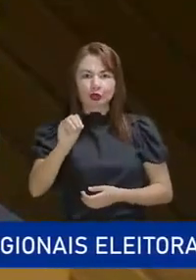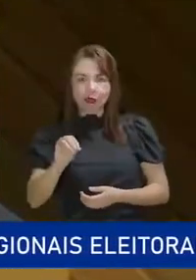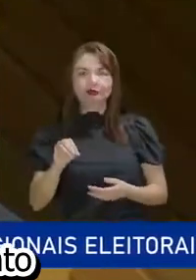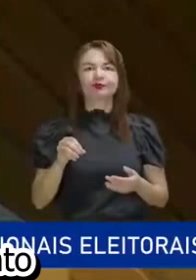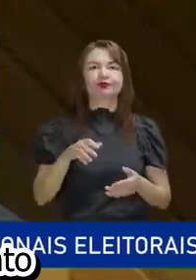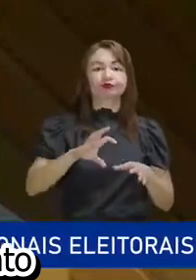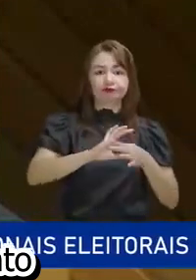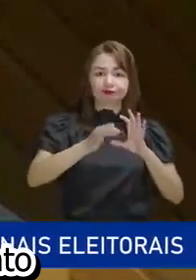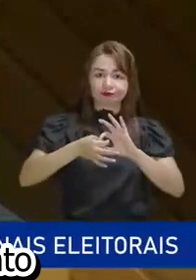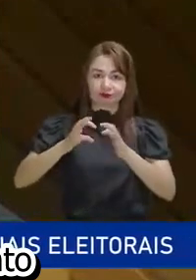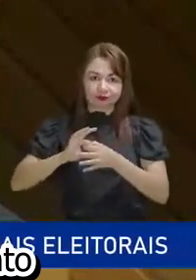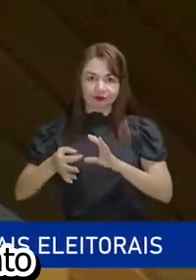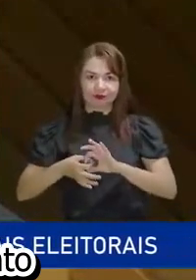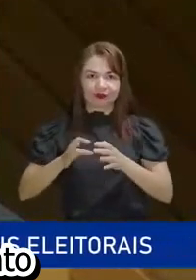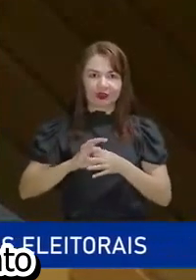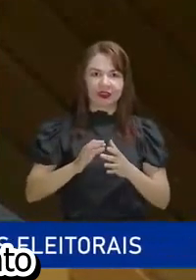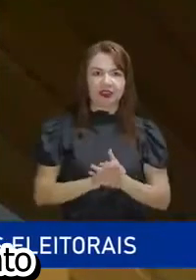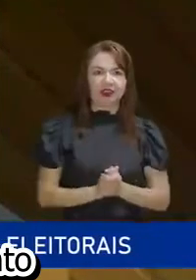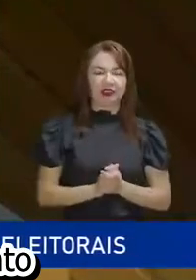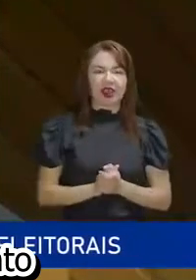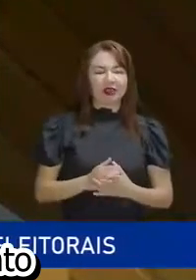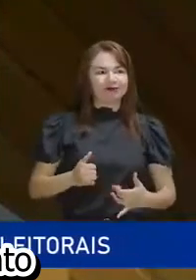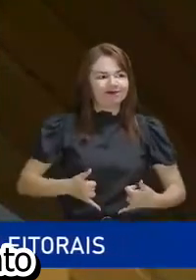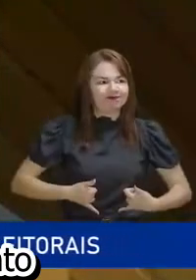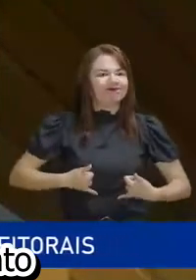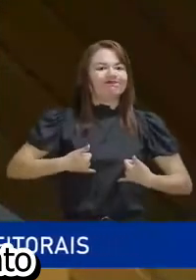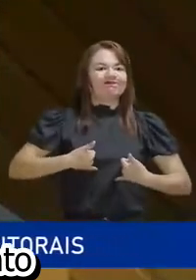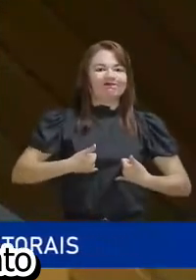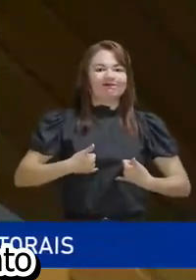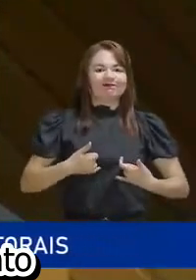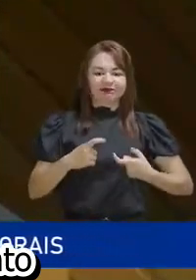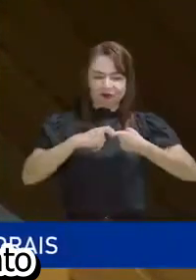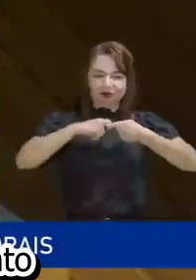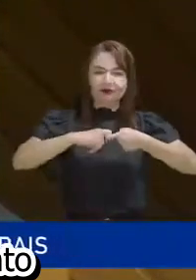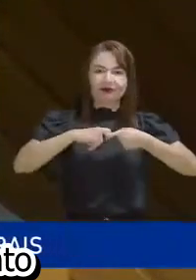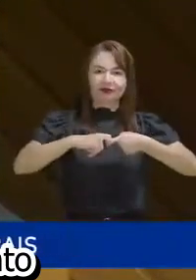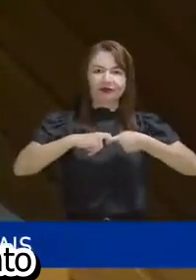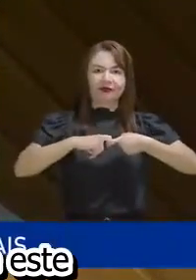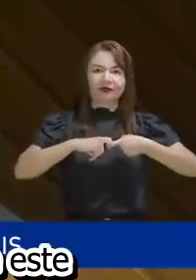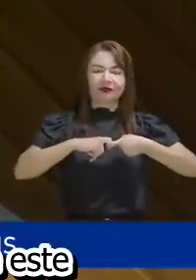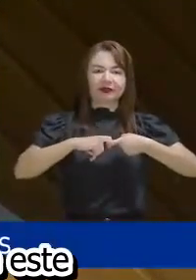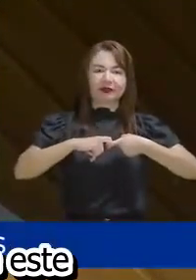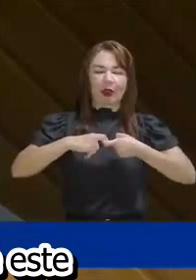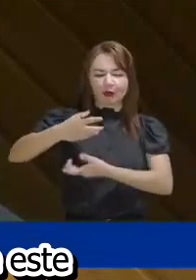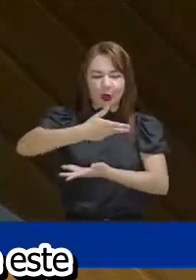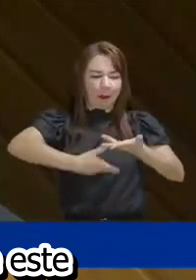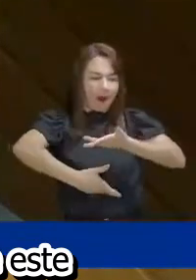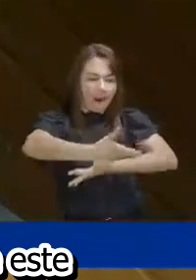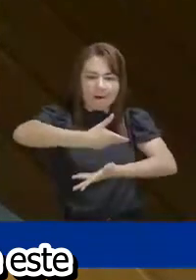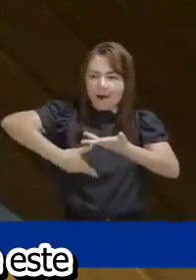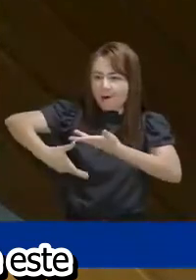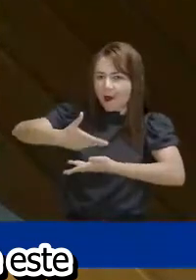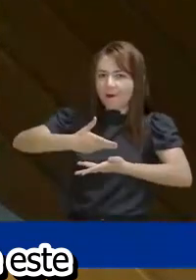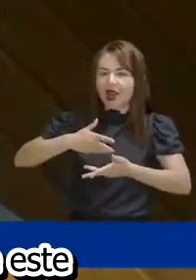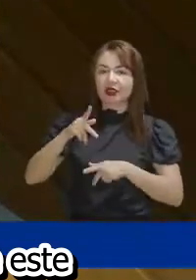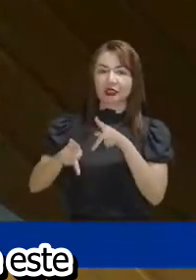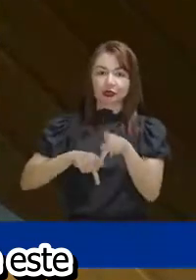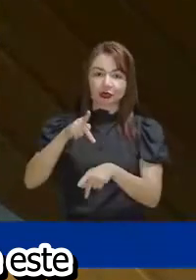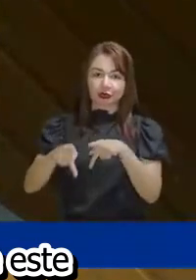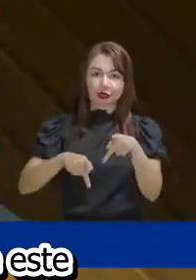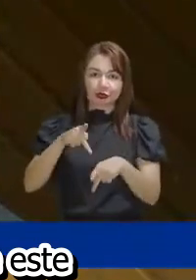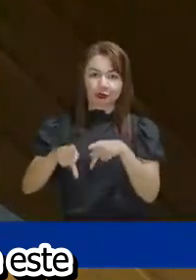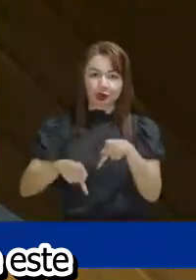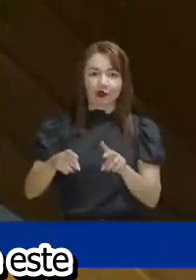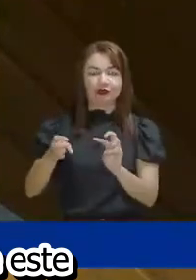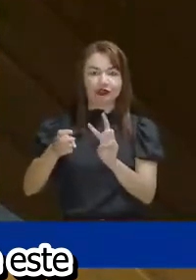contexto expressa a satisfação pela parceria e estreitamento das relações entre os povos originários